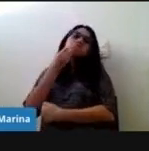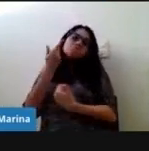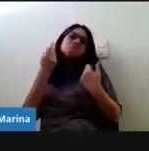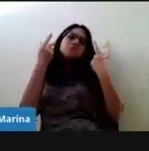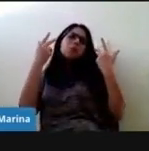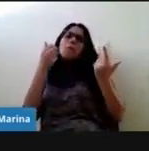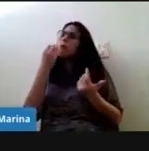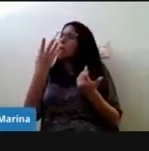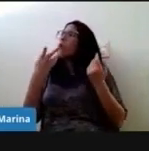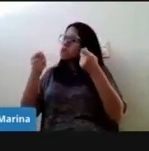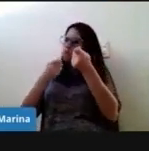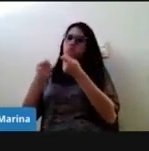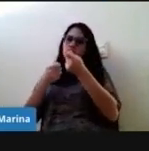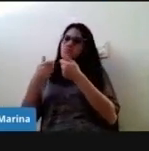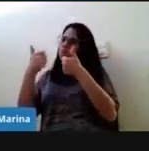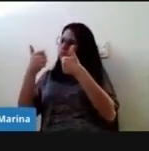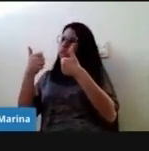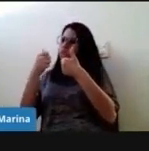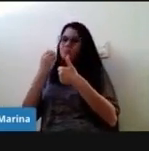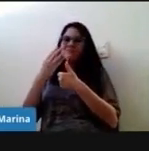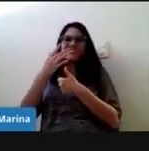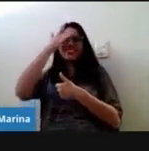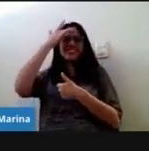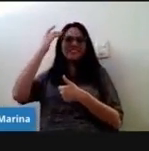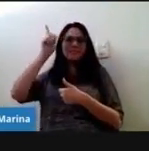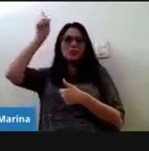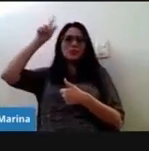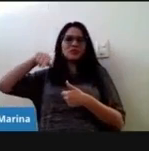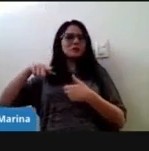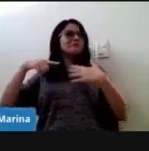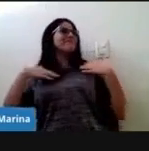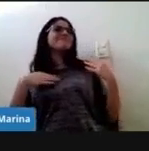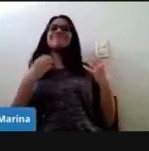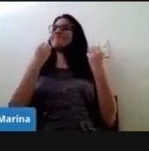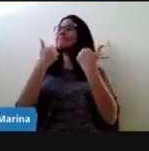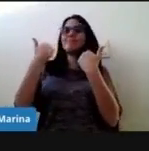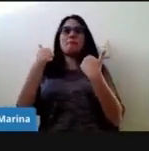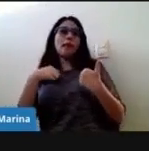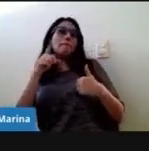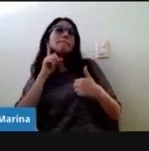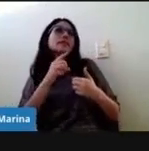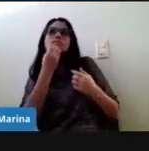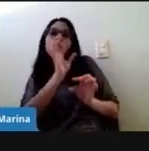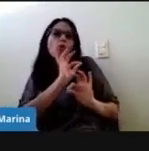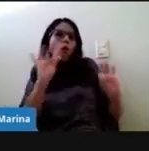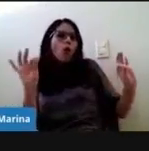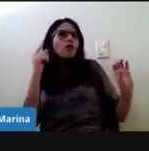Os gestores locais se gabavam que o estado de Minas era diferenciado nesse